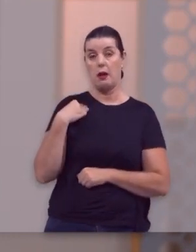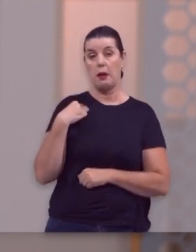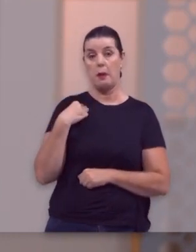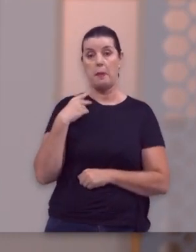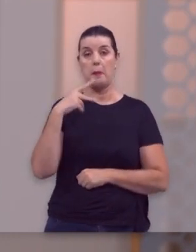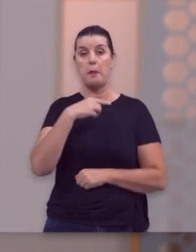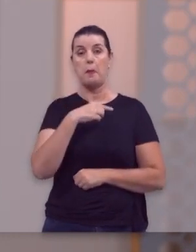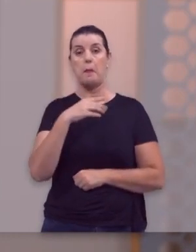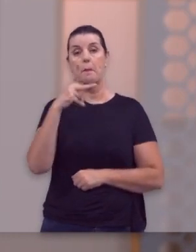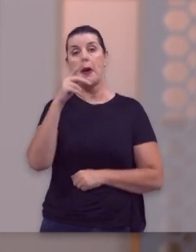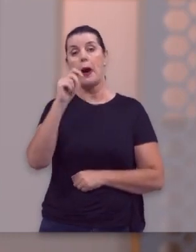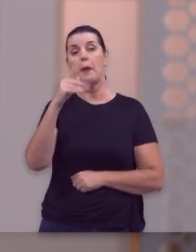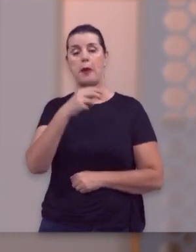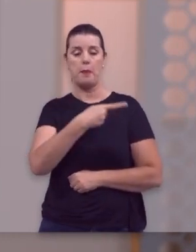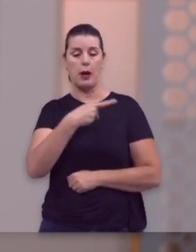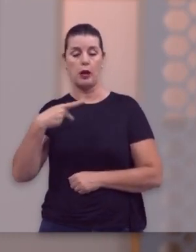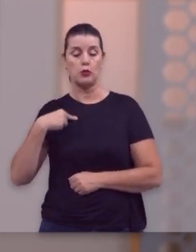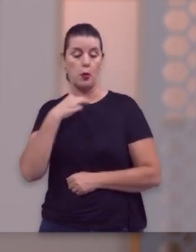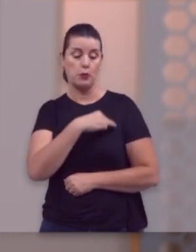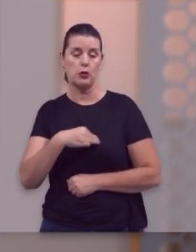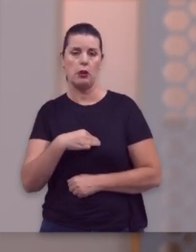Deus e a sua salvação.